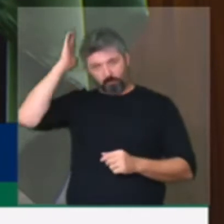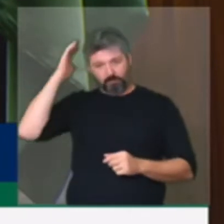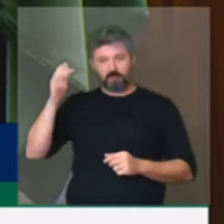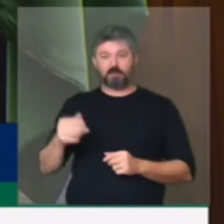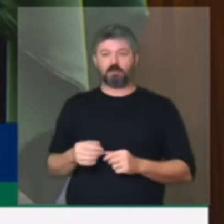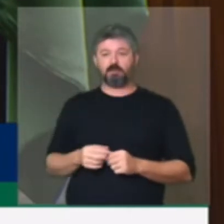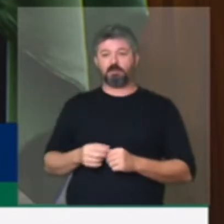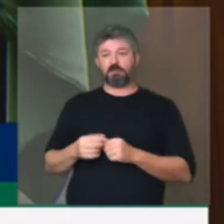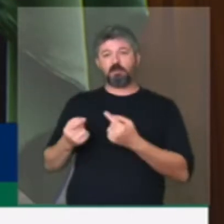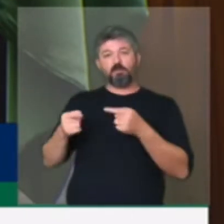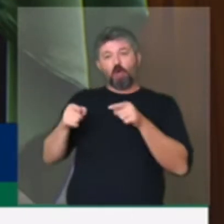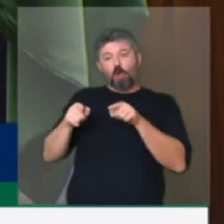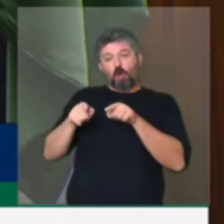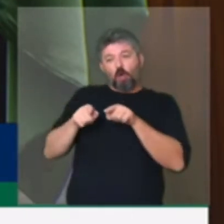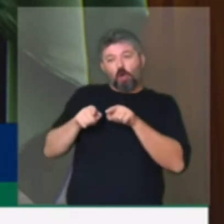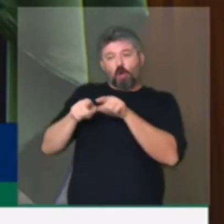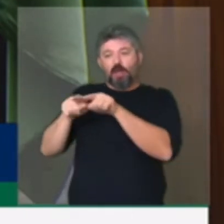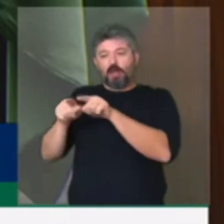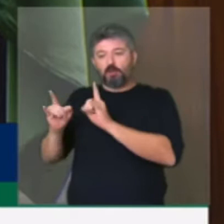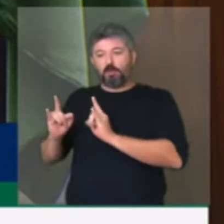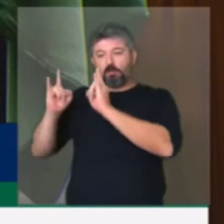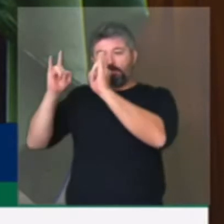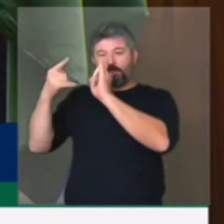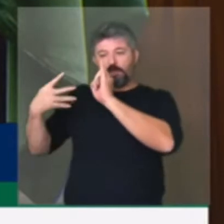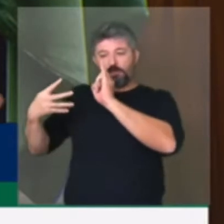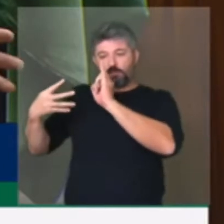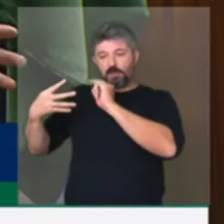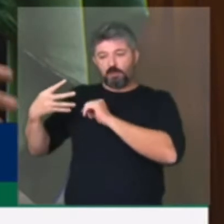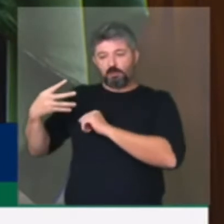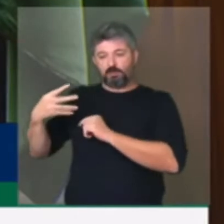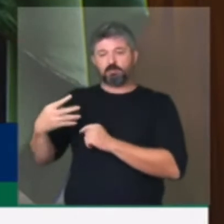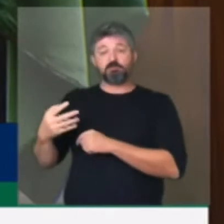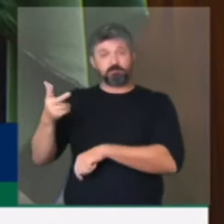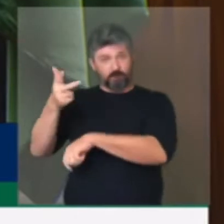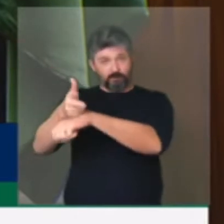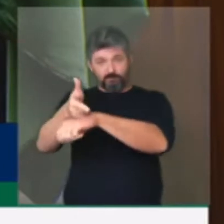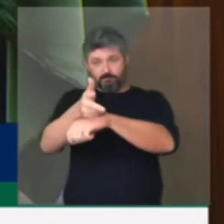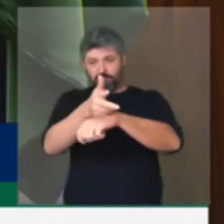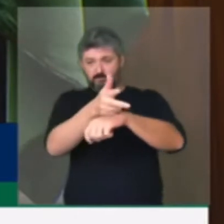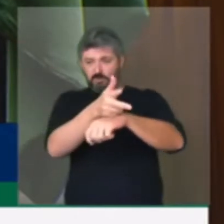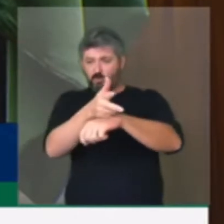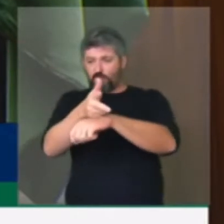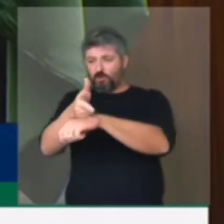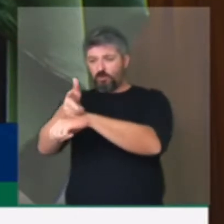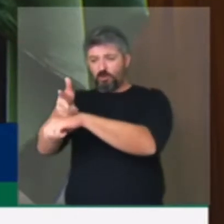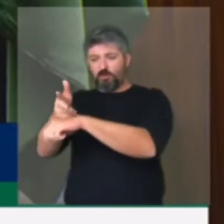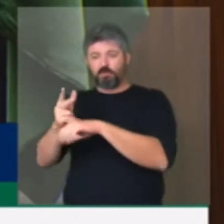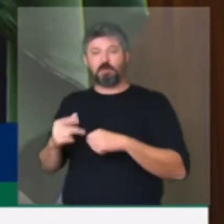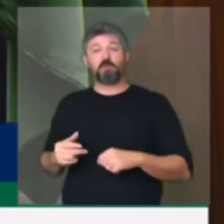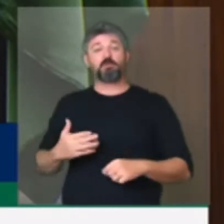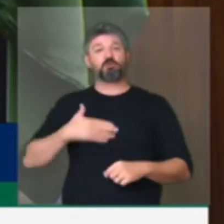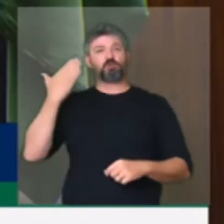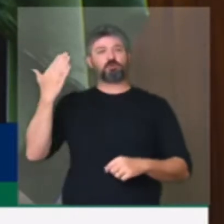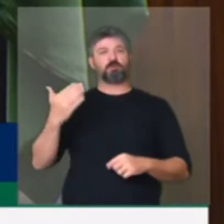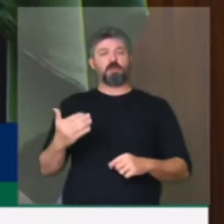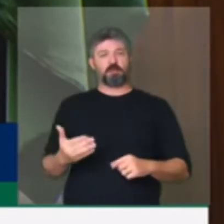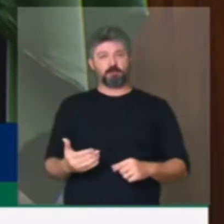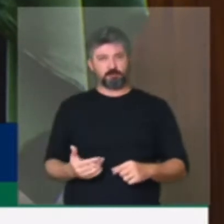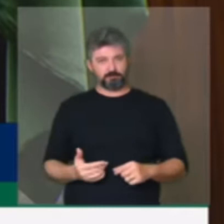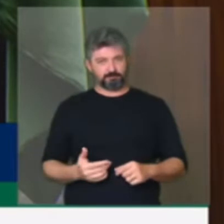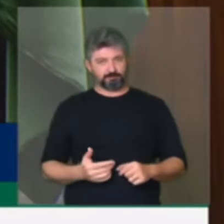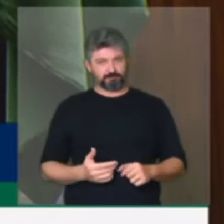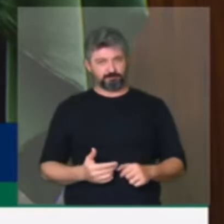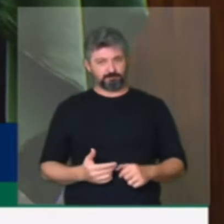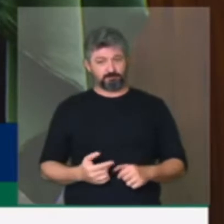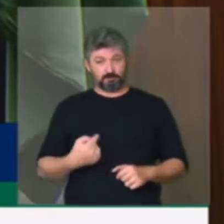Estávamos colado à parede do anexo 4. Filmando. Qual é a surpresa?